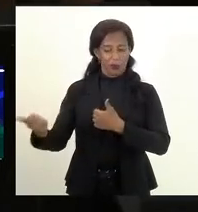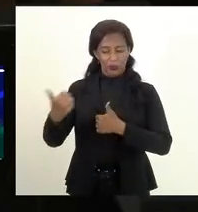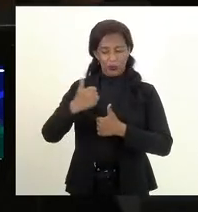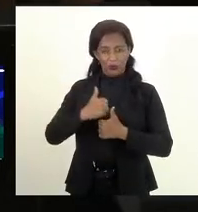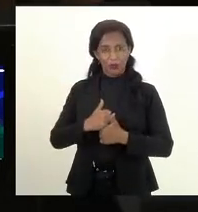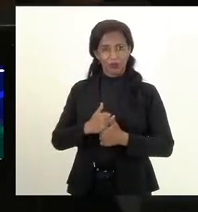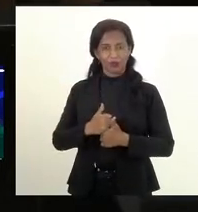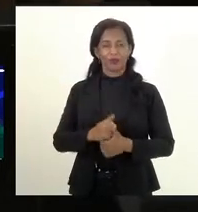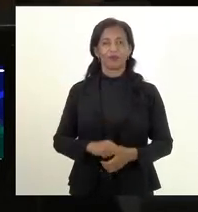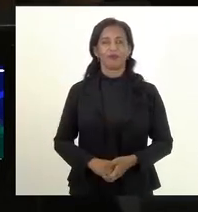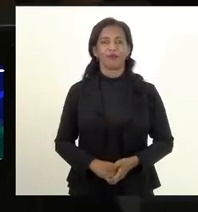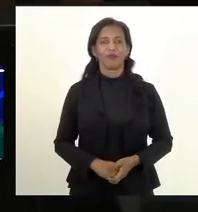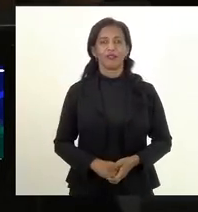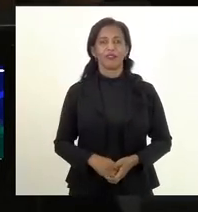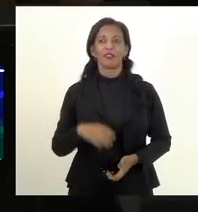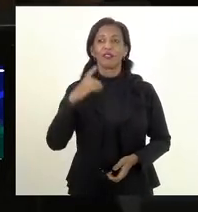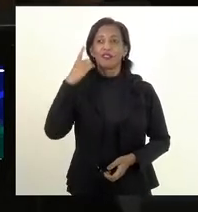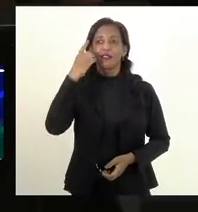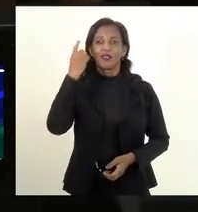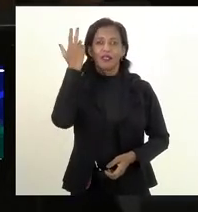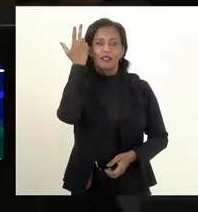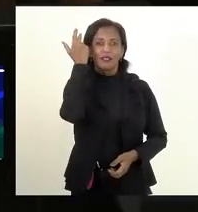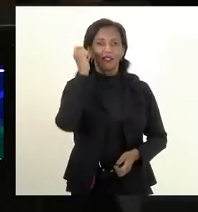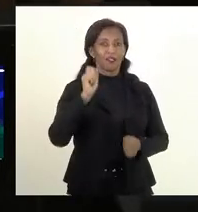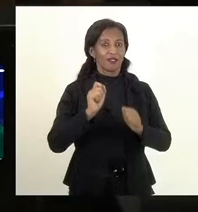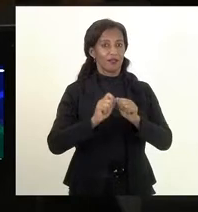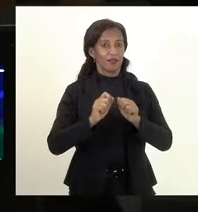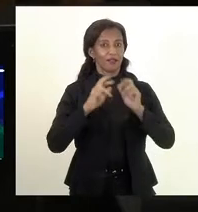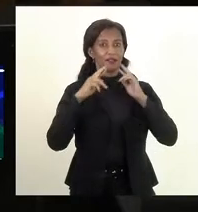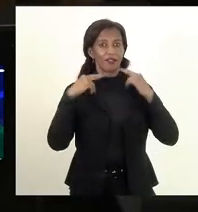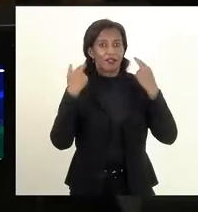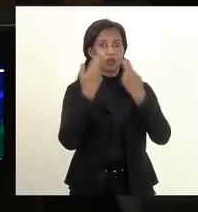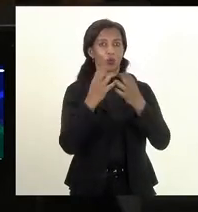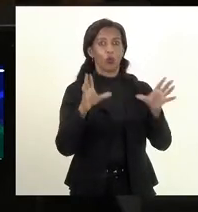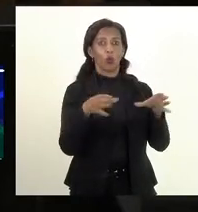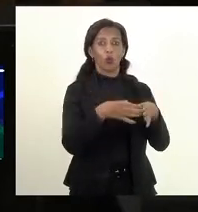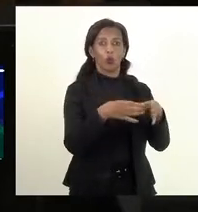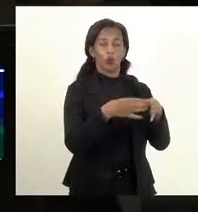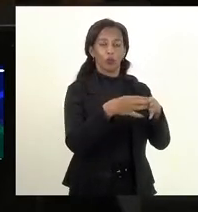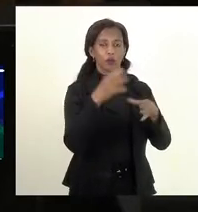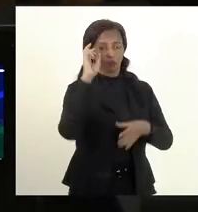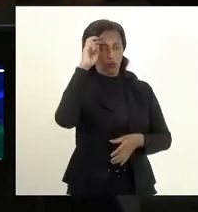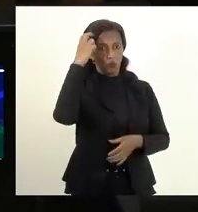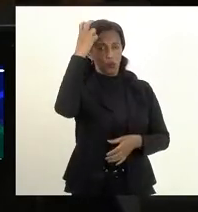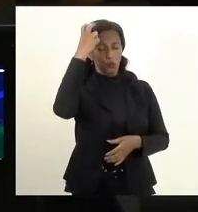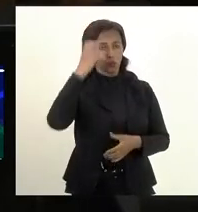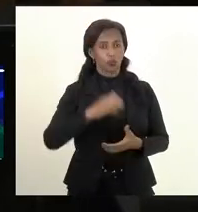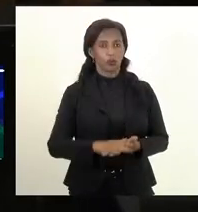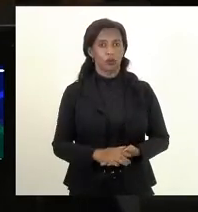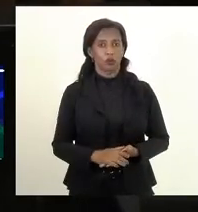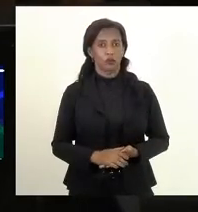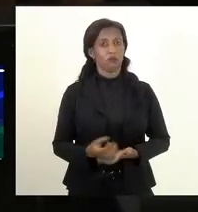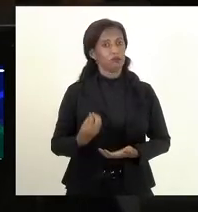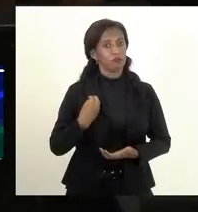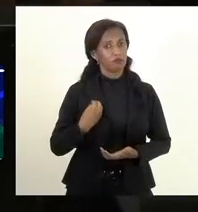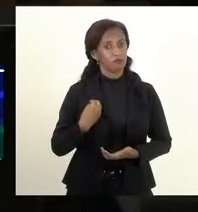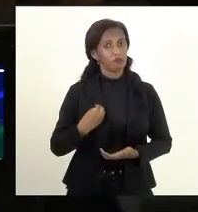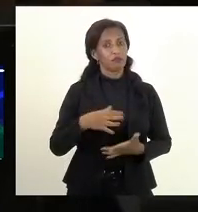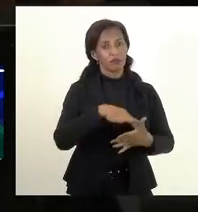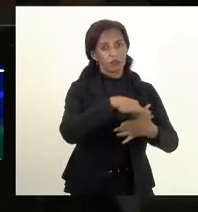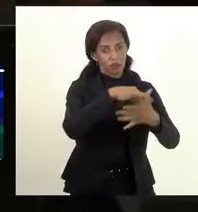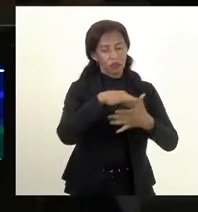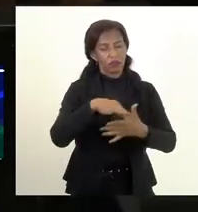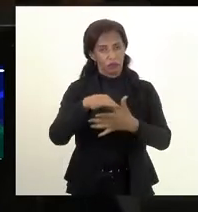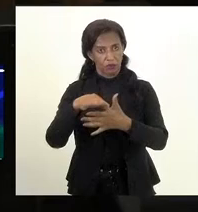mim o que o da pedra marcou ele fez uma reunião da comissão de Cultura com a presença inclusive de